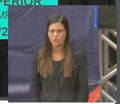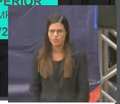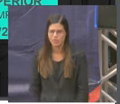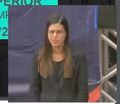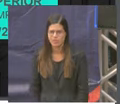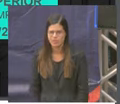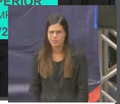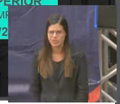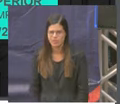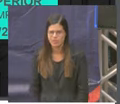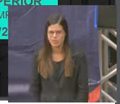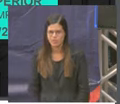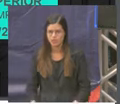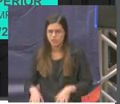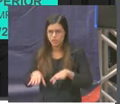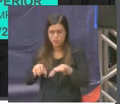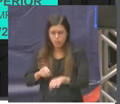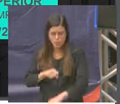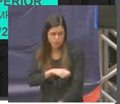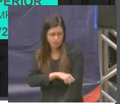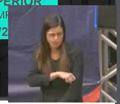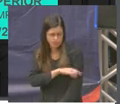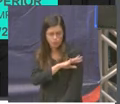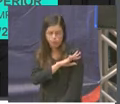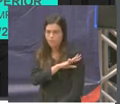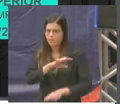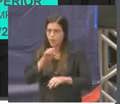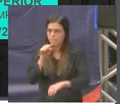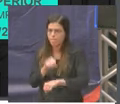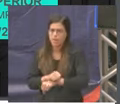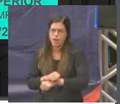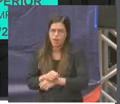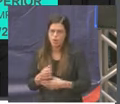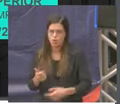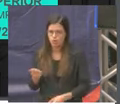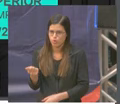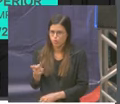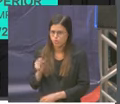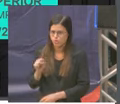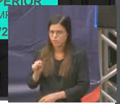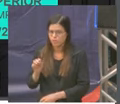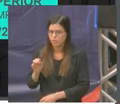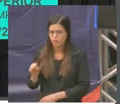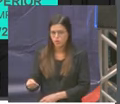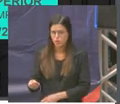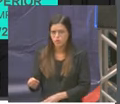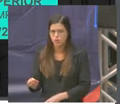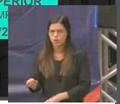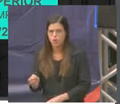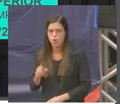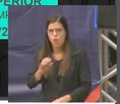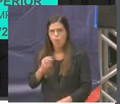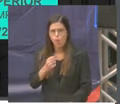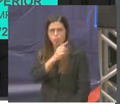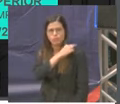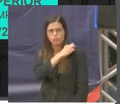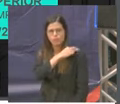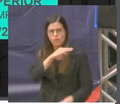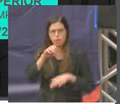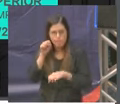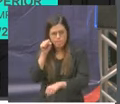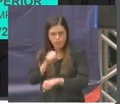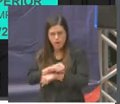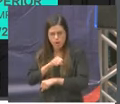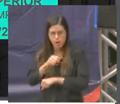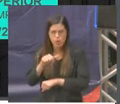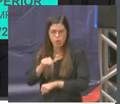formou do ensino fundamental e parou. 12 milhões. Parou no ensino médio formado, mais 20 milhões. Parou no